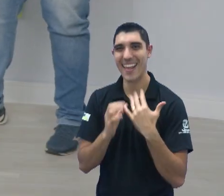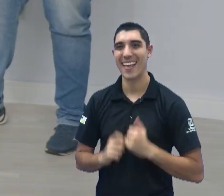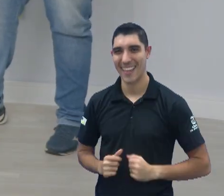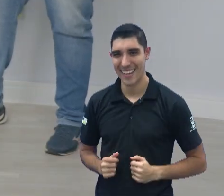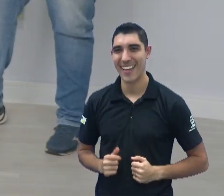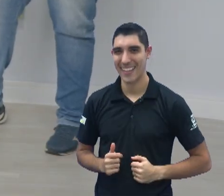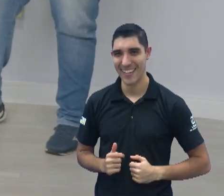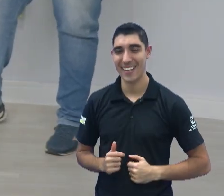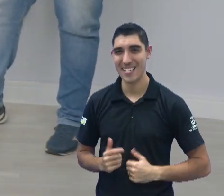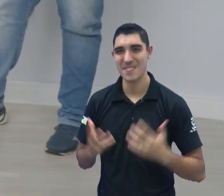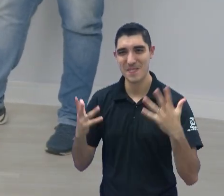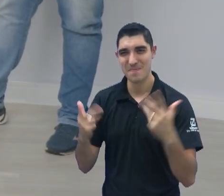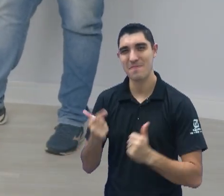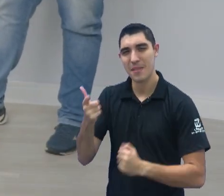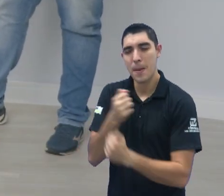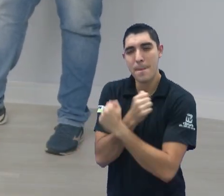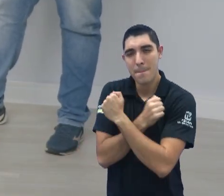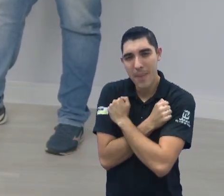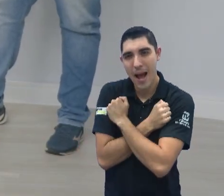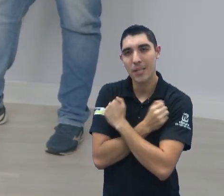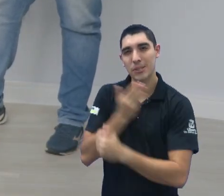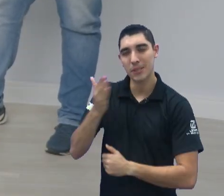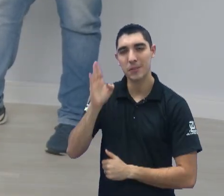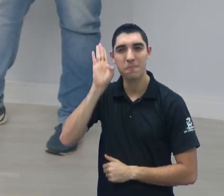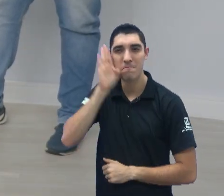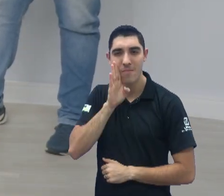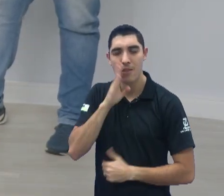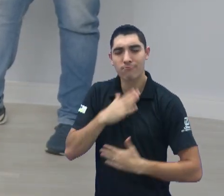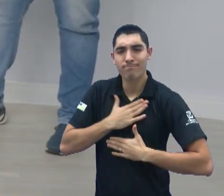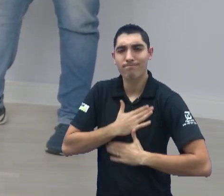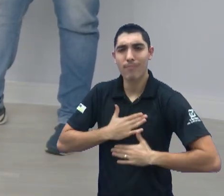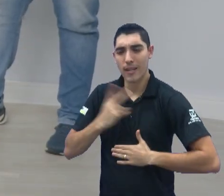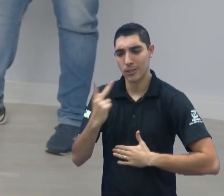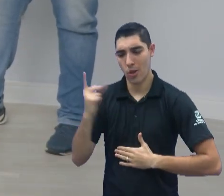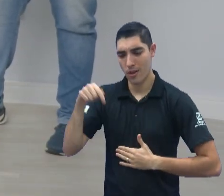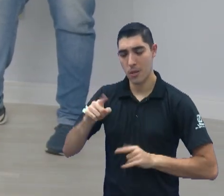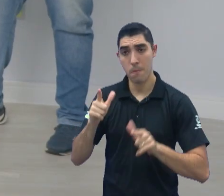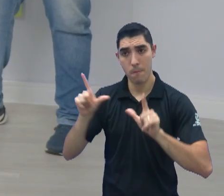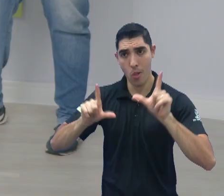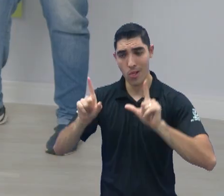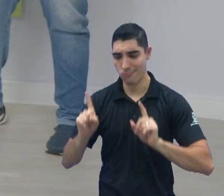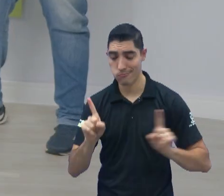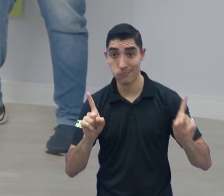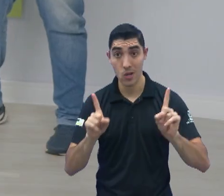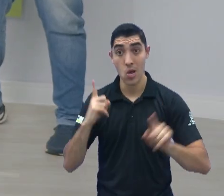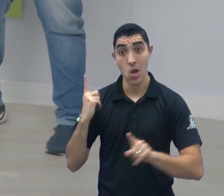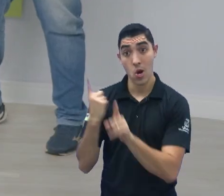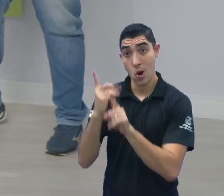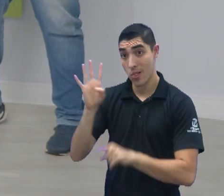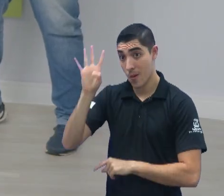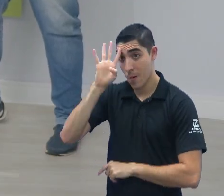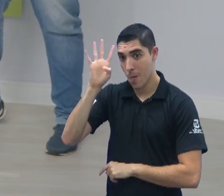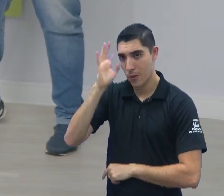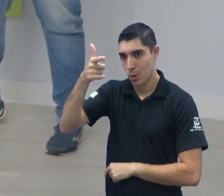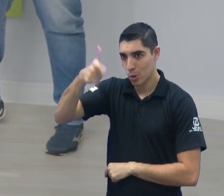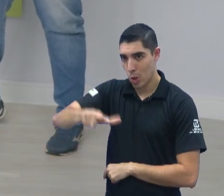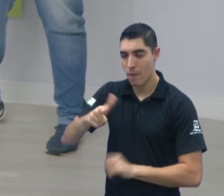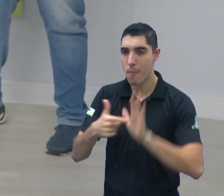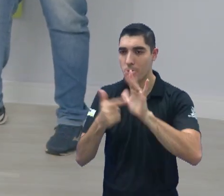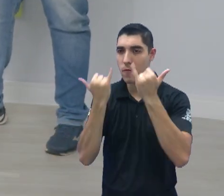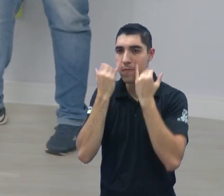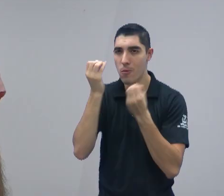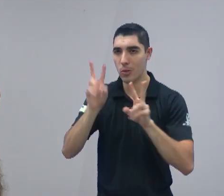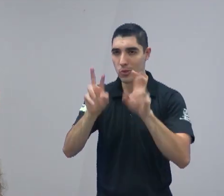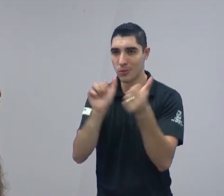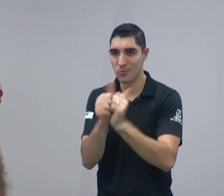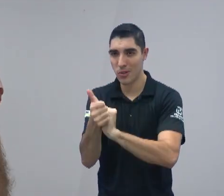beleza! Paulito, grande abraço para você, sempre um prazer dividir o Hora contigo, te espero na quarta-feira para a gente falar muito mais dos esportes da nossa